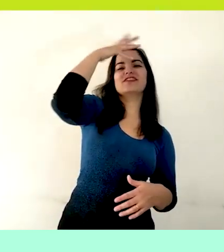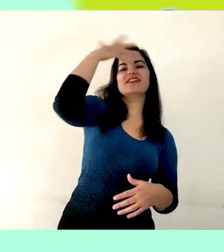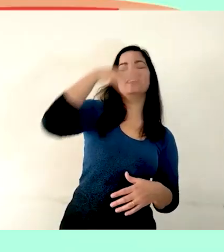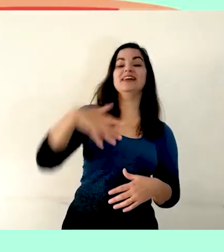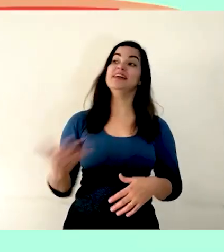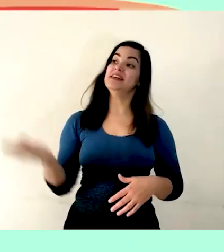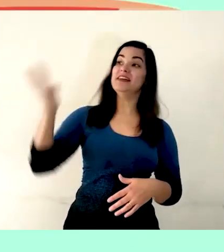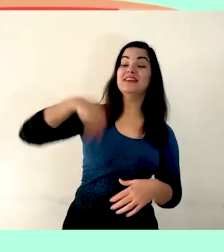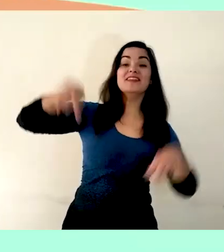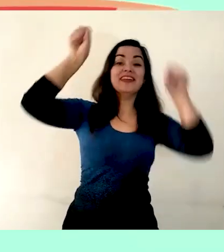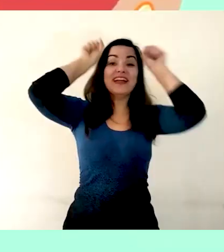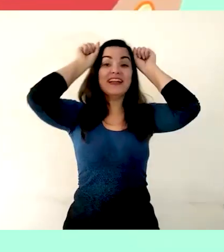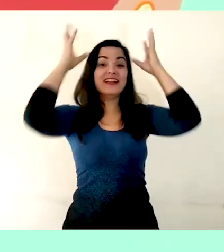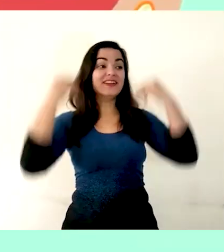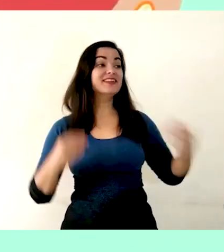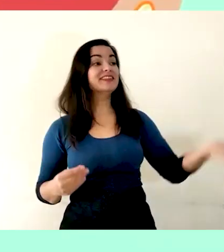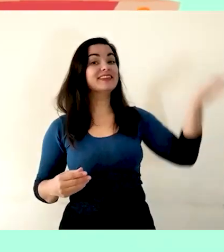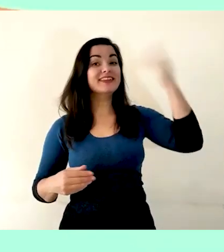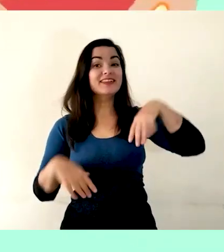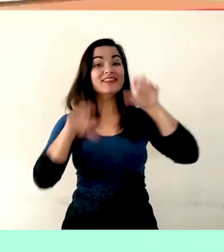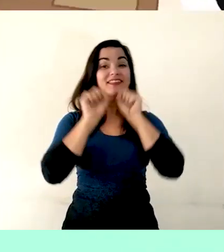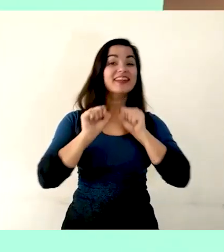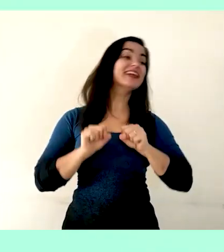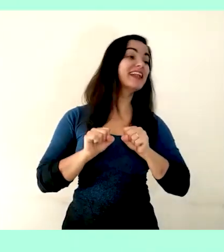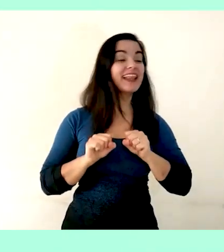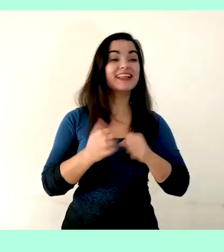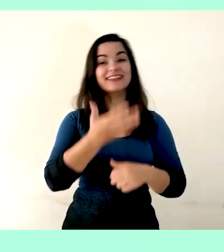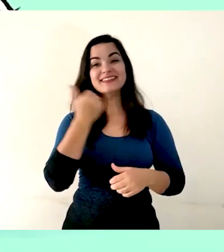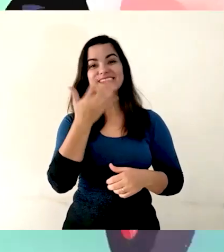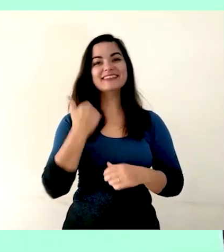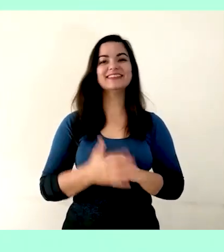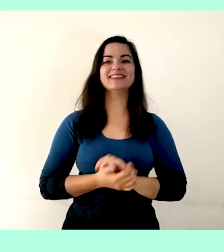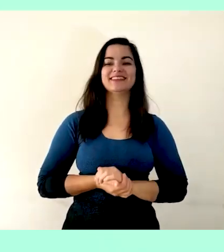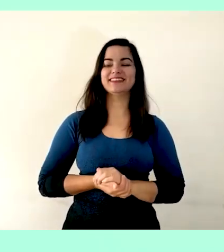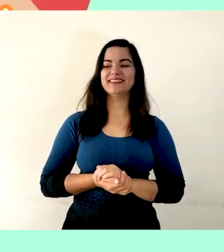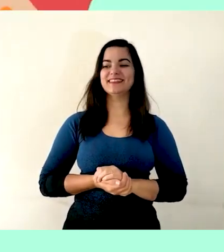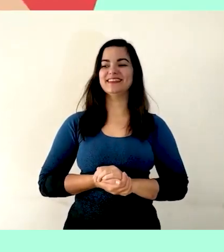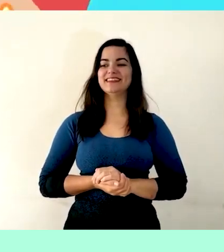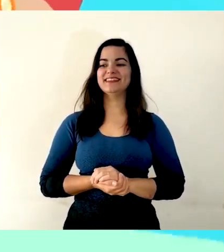Ui! Vem, Luna! Vem, Cláudio!